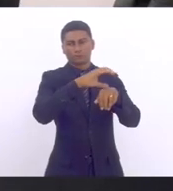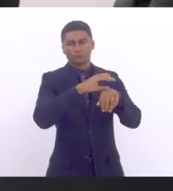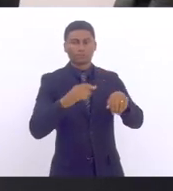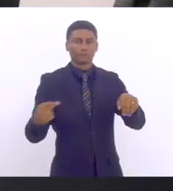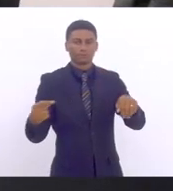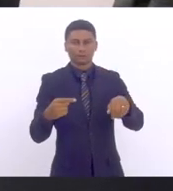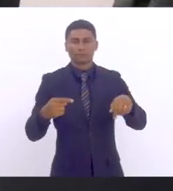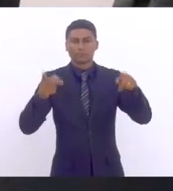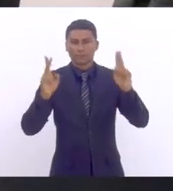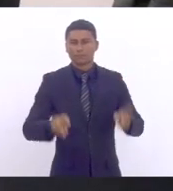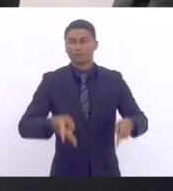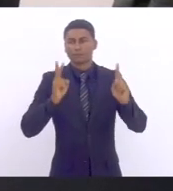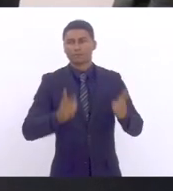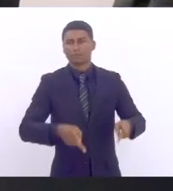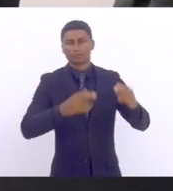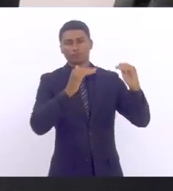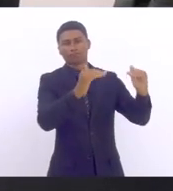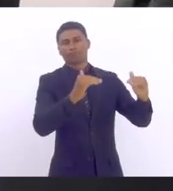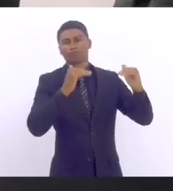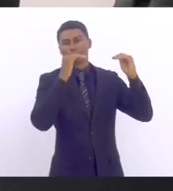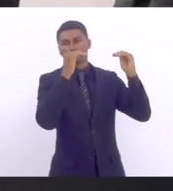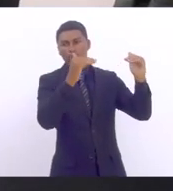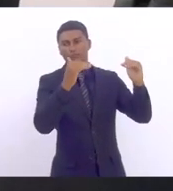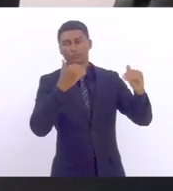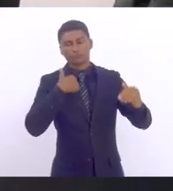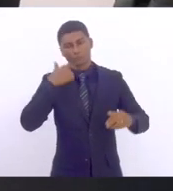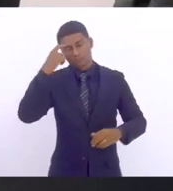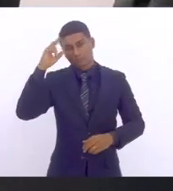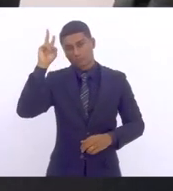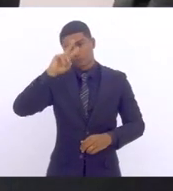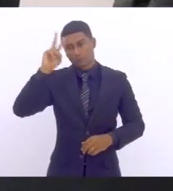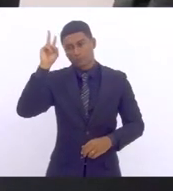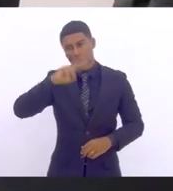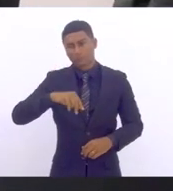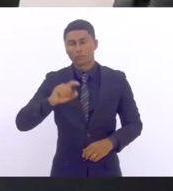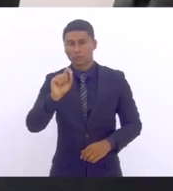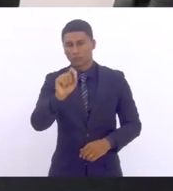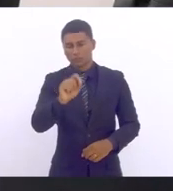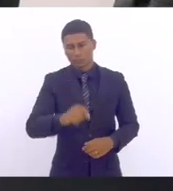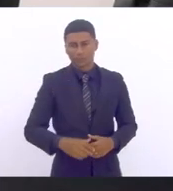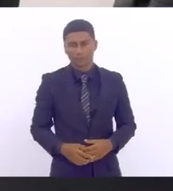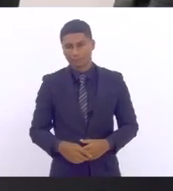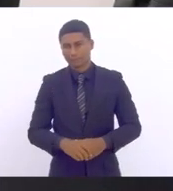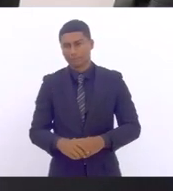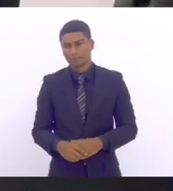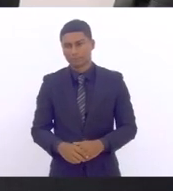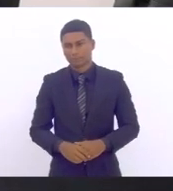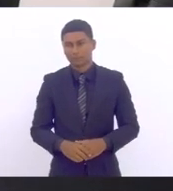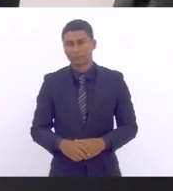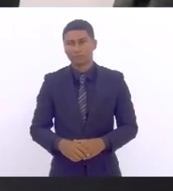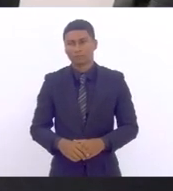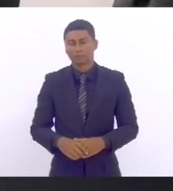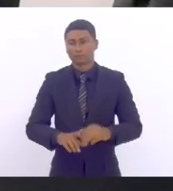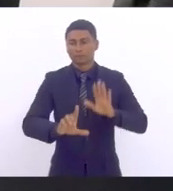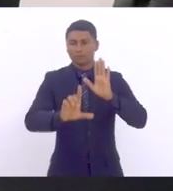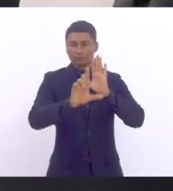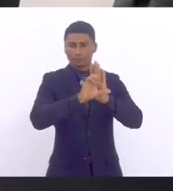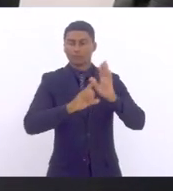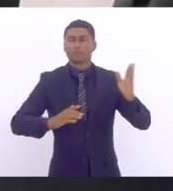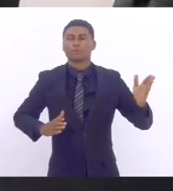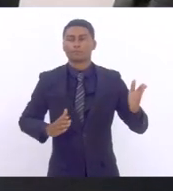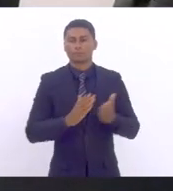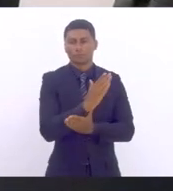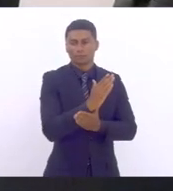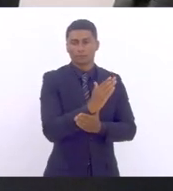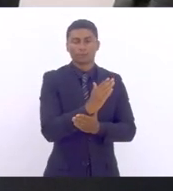sempre está acima de tudo. Eu lembro, rapidamente aqui, aprovamos uma lei sobre a questão do amianto, que foi